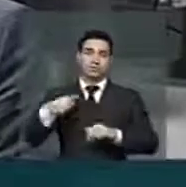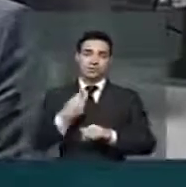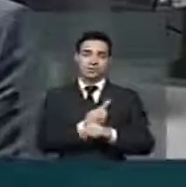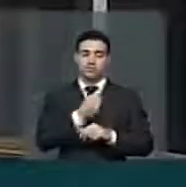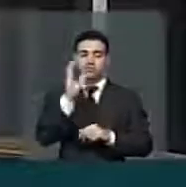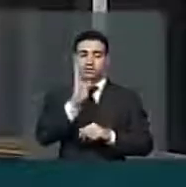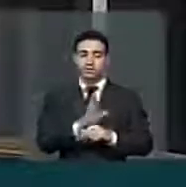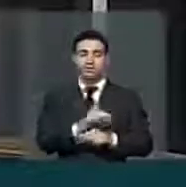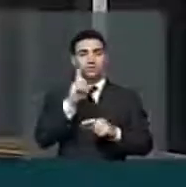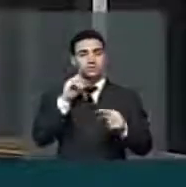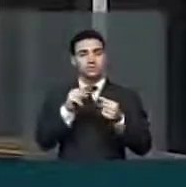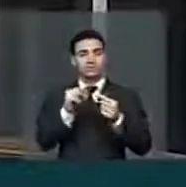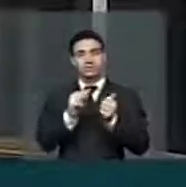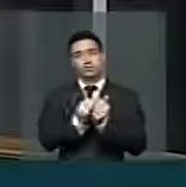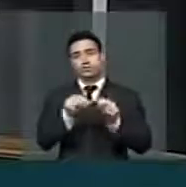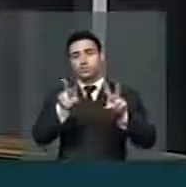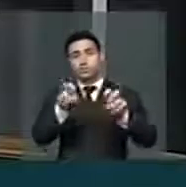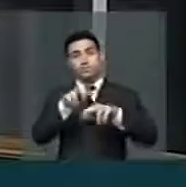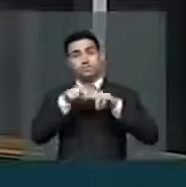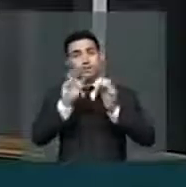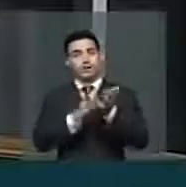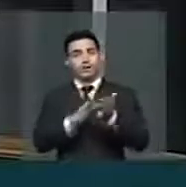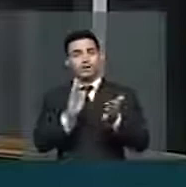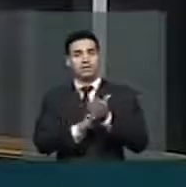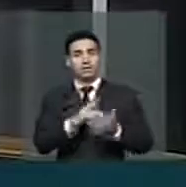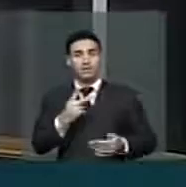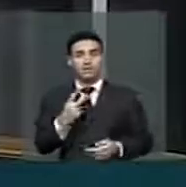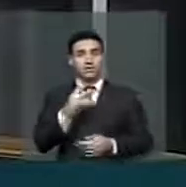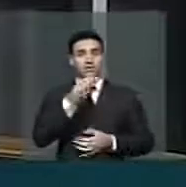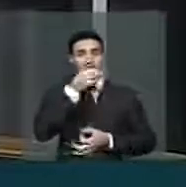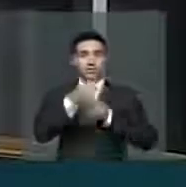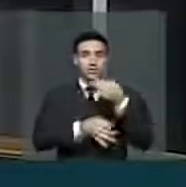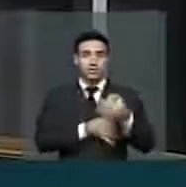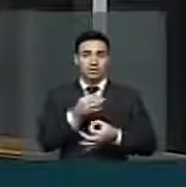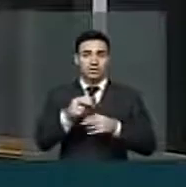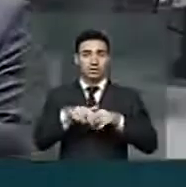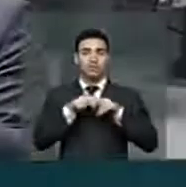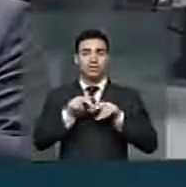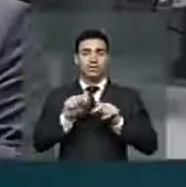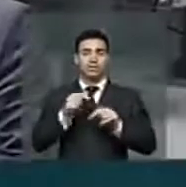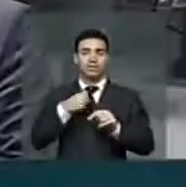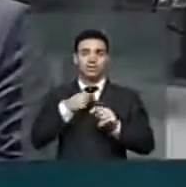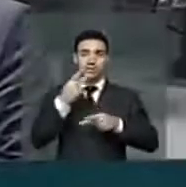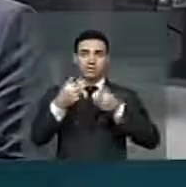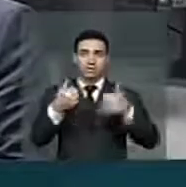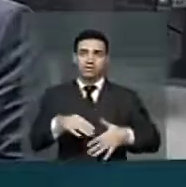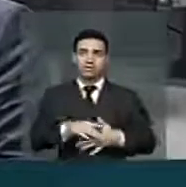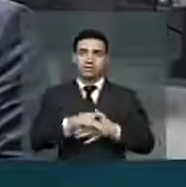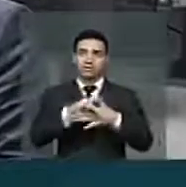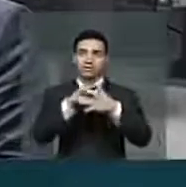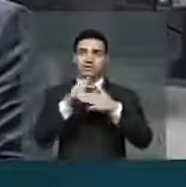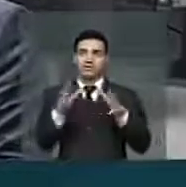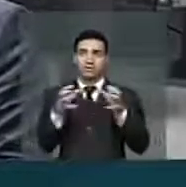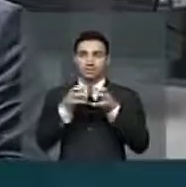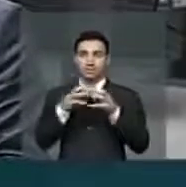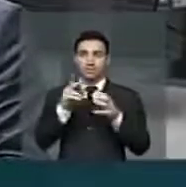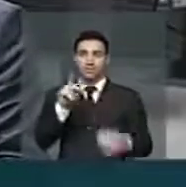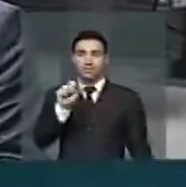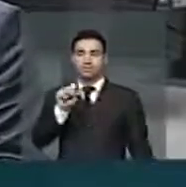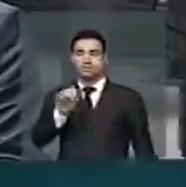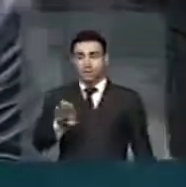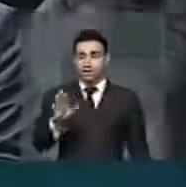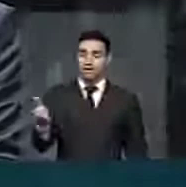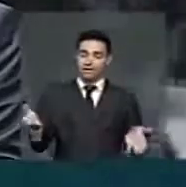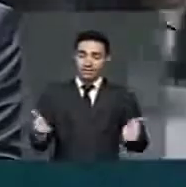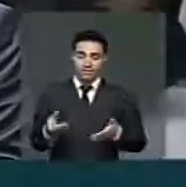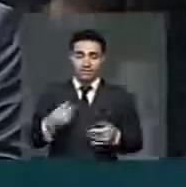sintonizados com esse tema. Então, parabéns pela sua postura nesse exemplo e nos conduzir, nos liderar a nossa bancada do PSB nesse